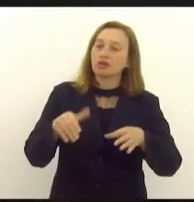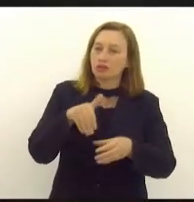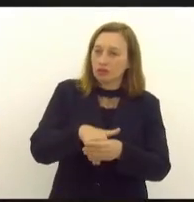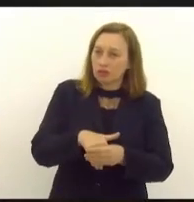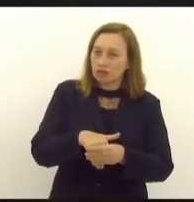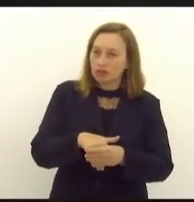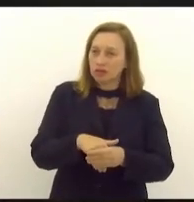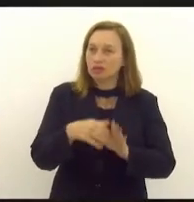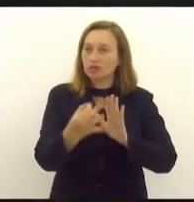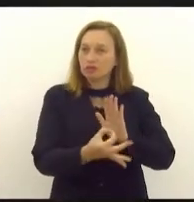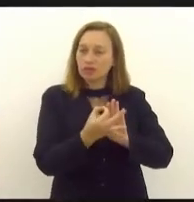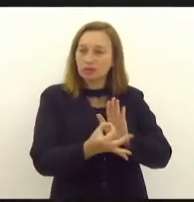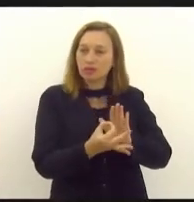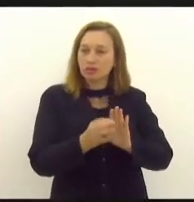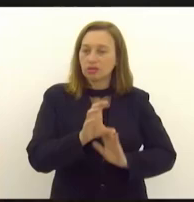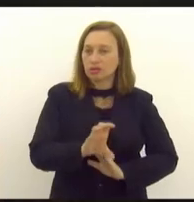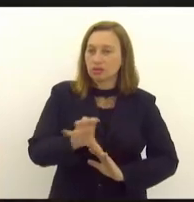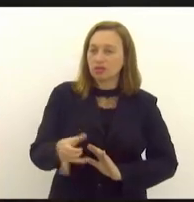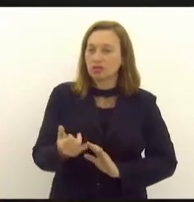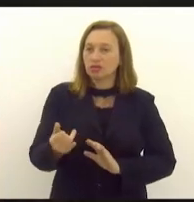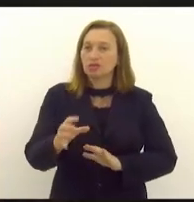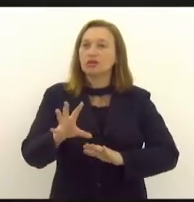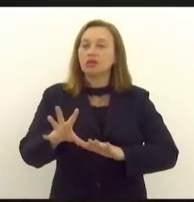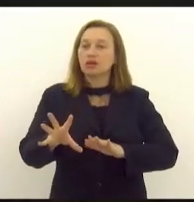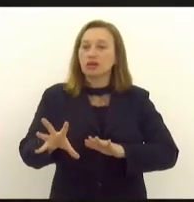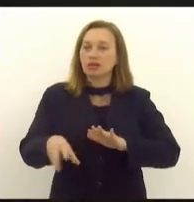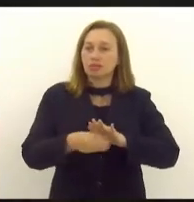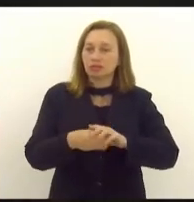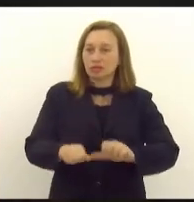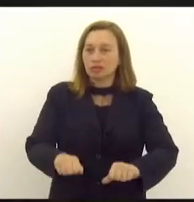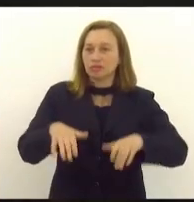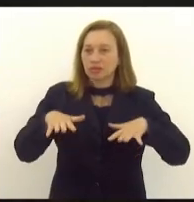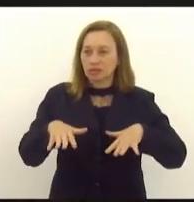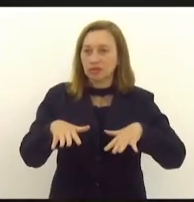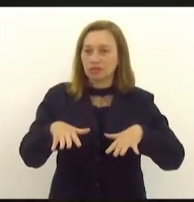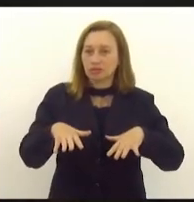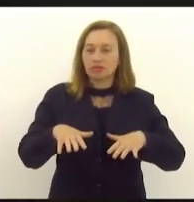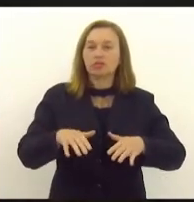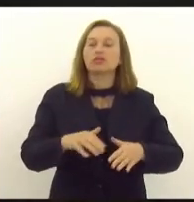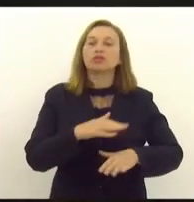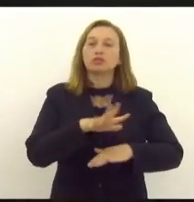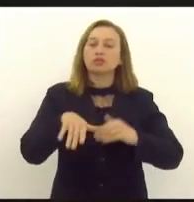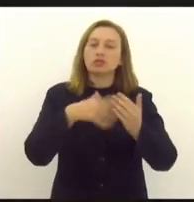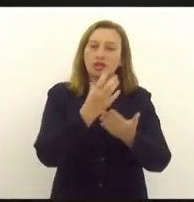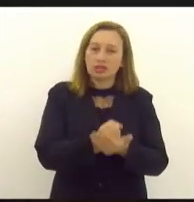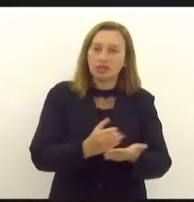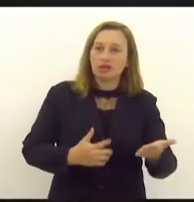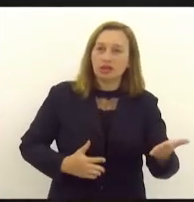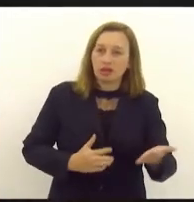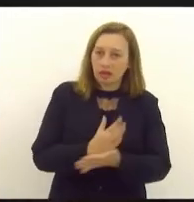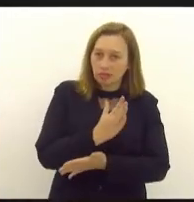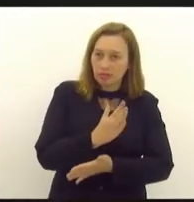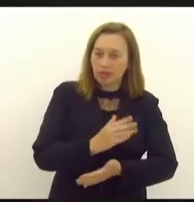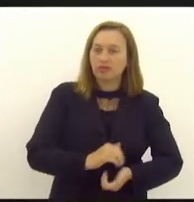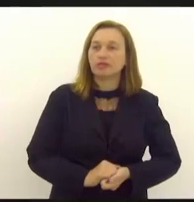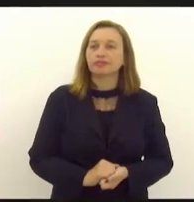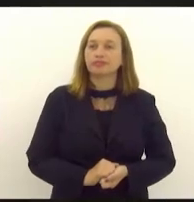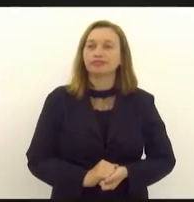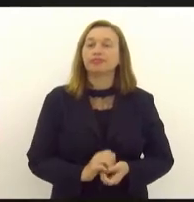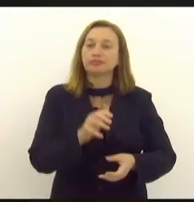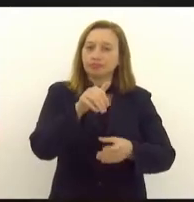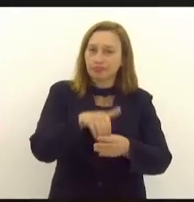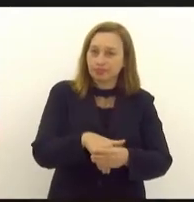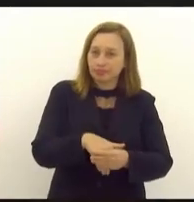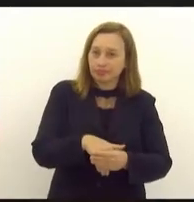o parecer da ccj as emendas de plenário senhores que a própria irmã Deus como estão aprovado